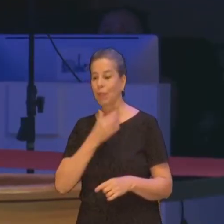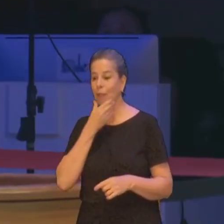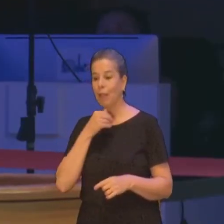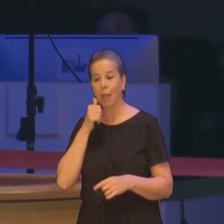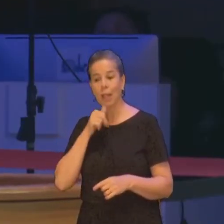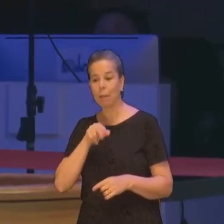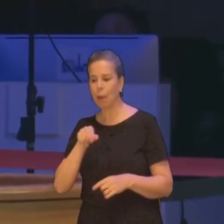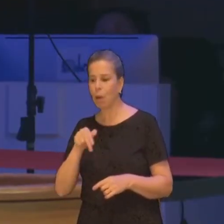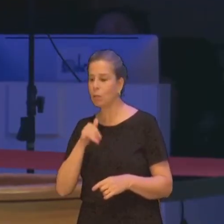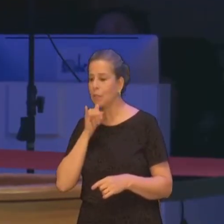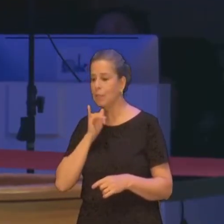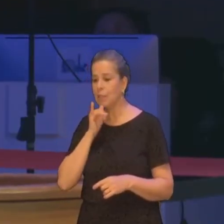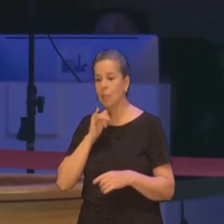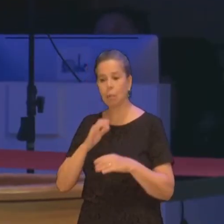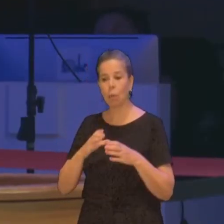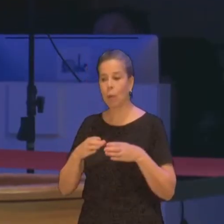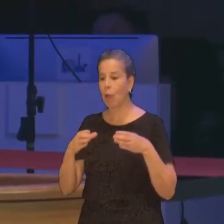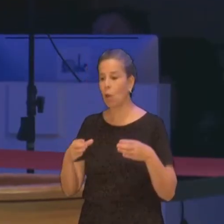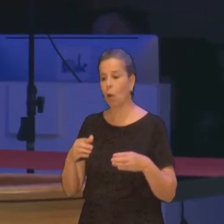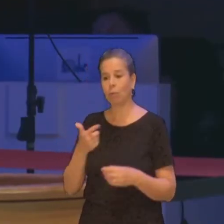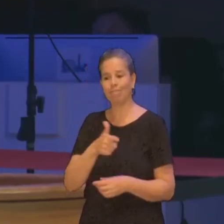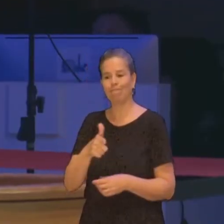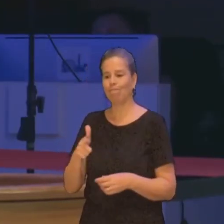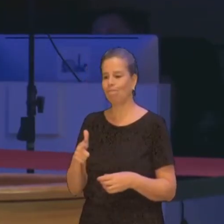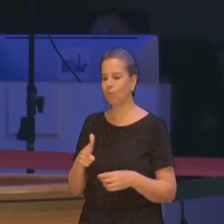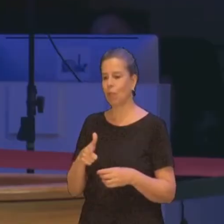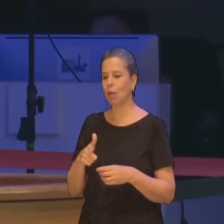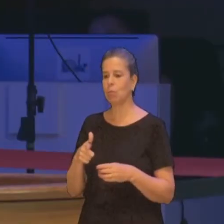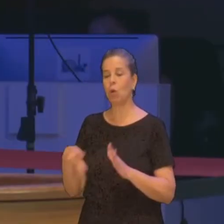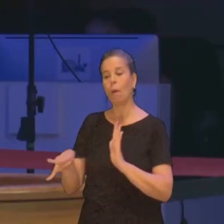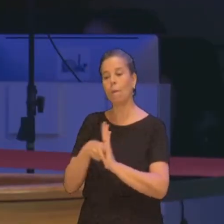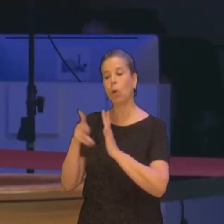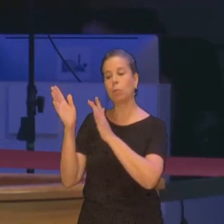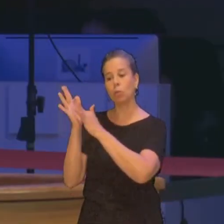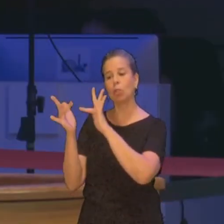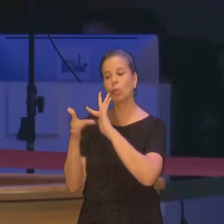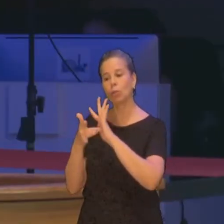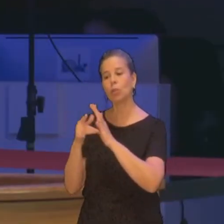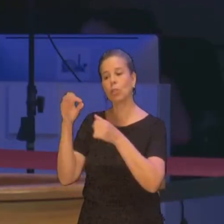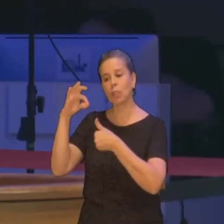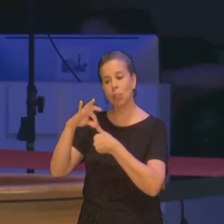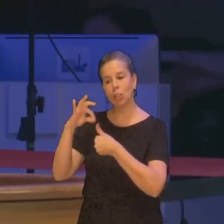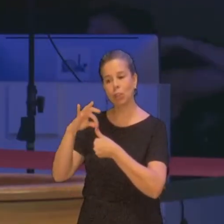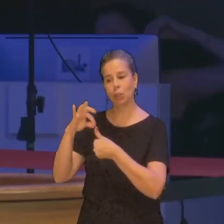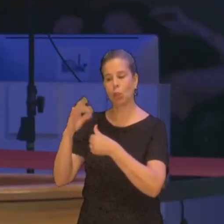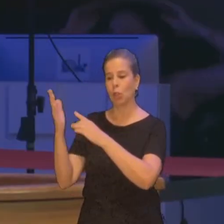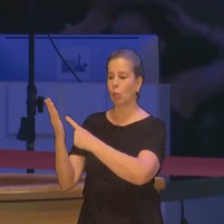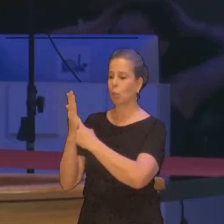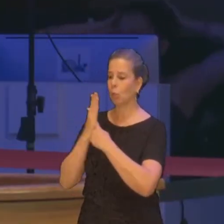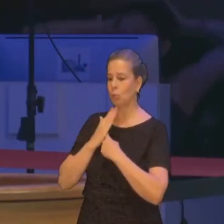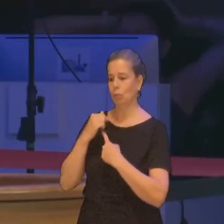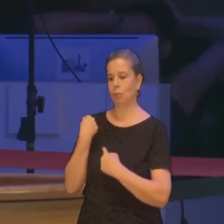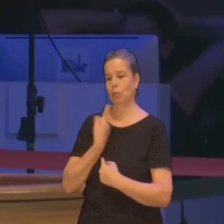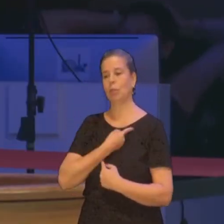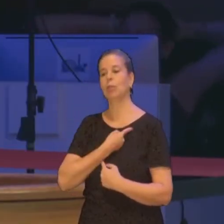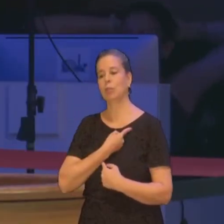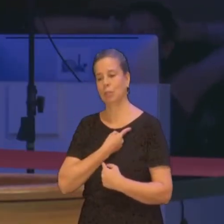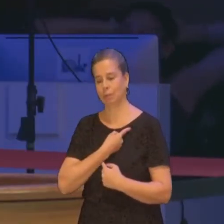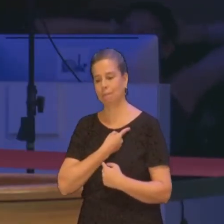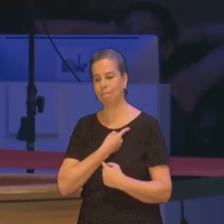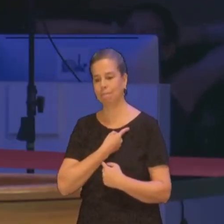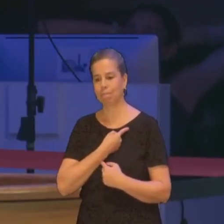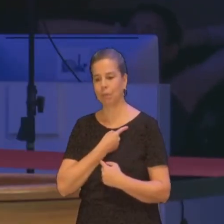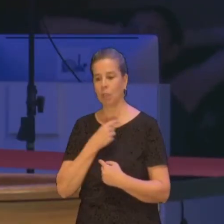Irmãos, que exemplo maior nós não temos do que o próprio Jesus. Se nós nos colocarmos